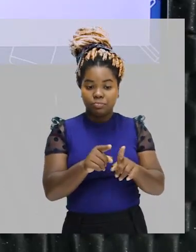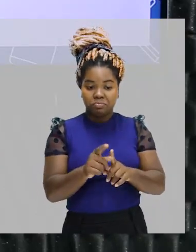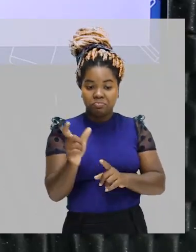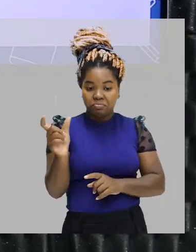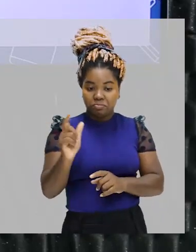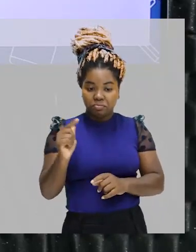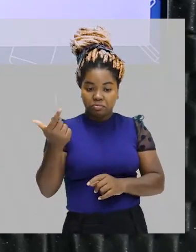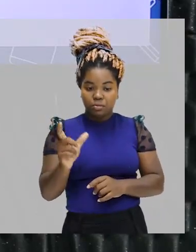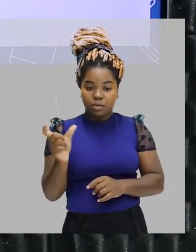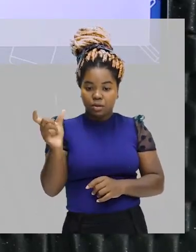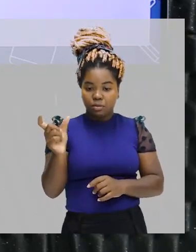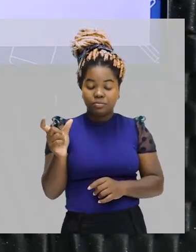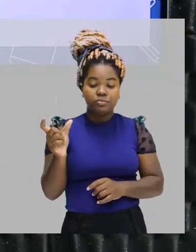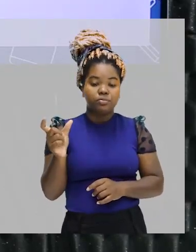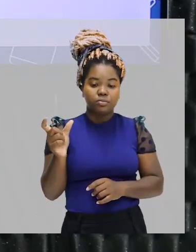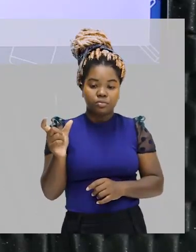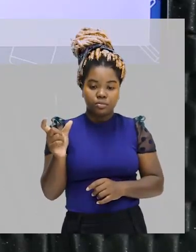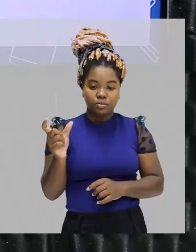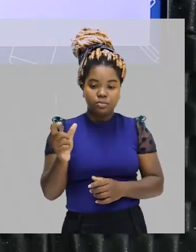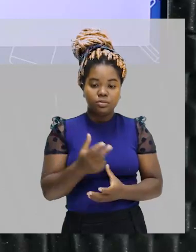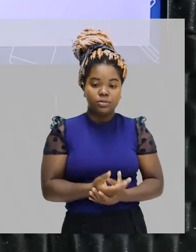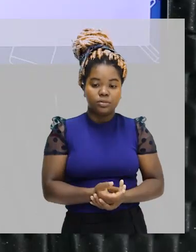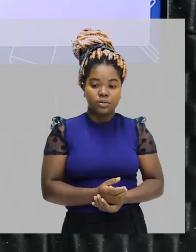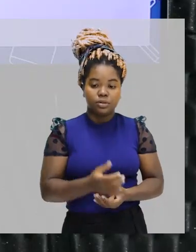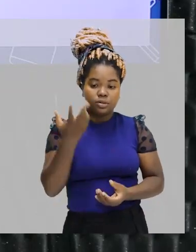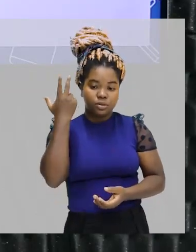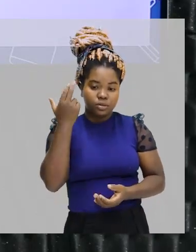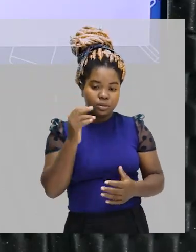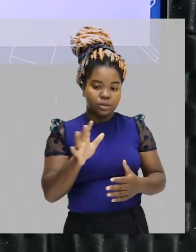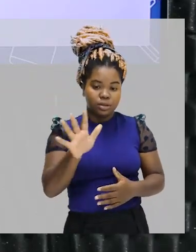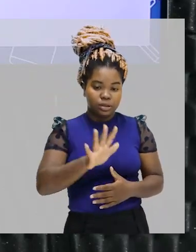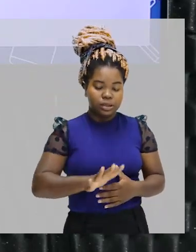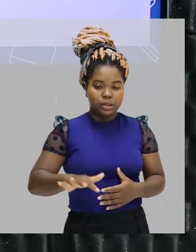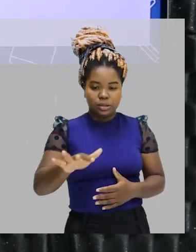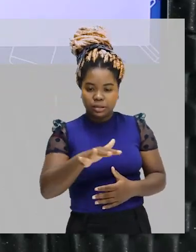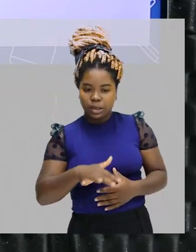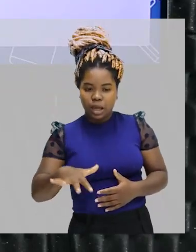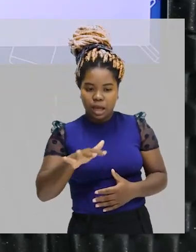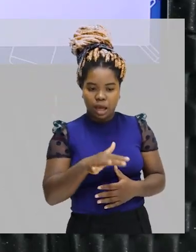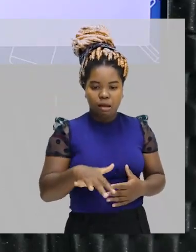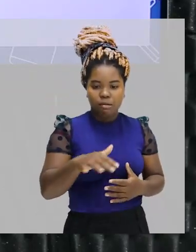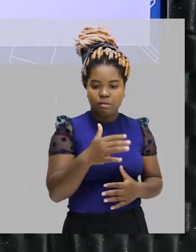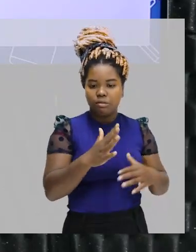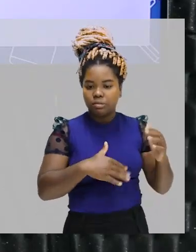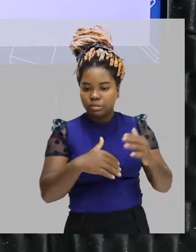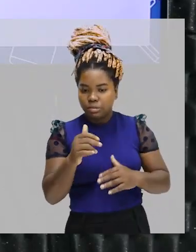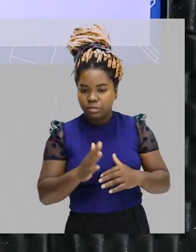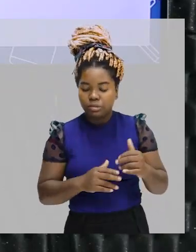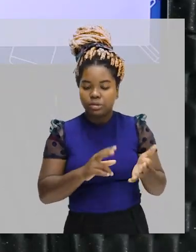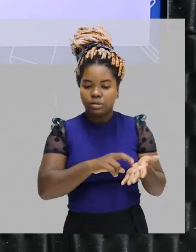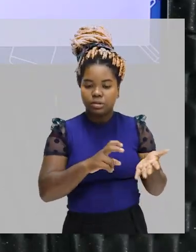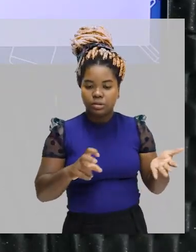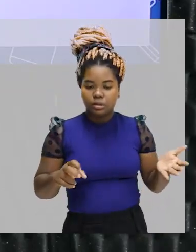palavras que são comuns nesse universo de ocupações ou nesse campo de